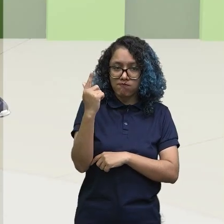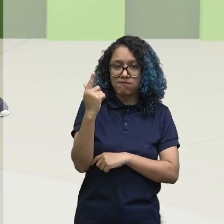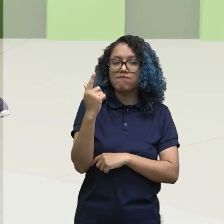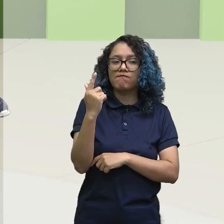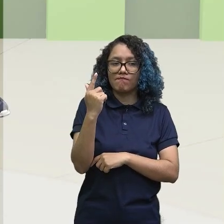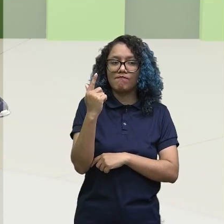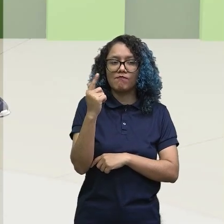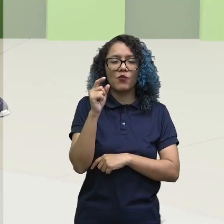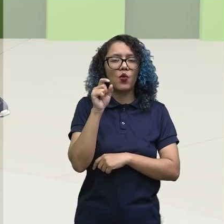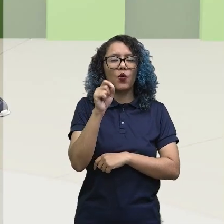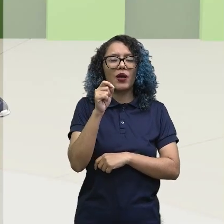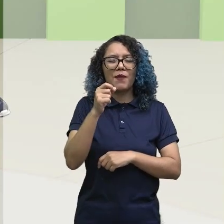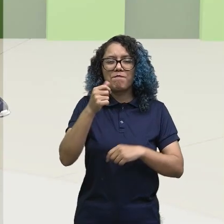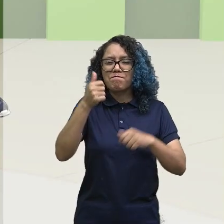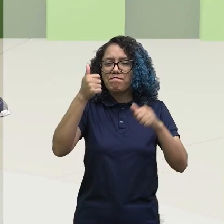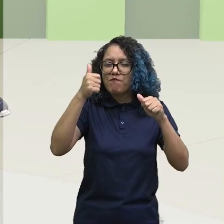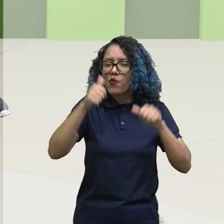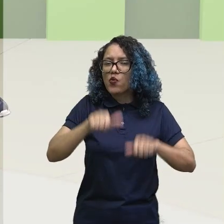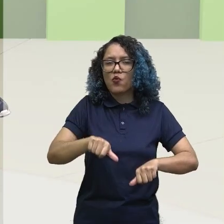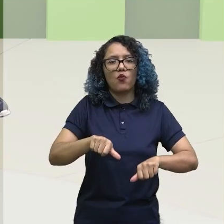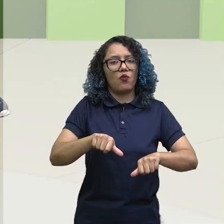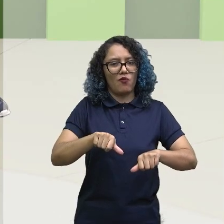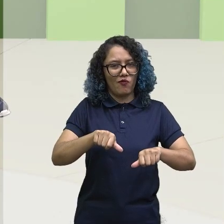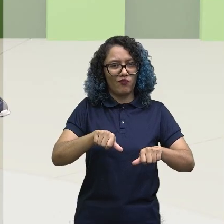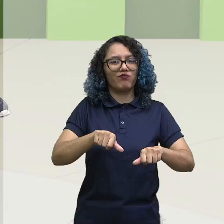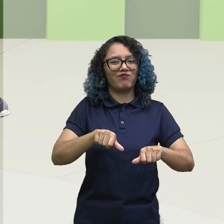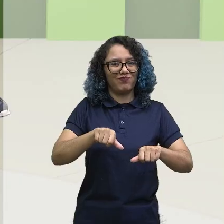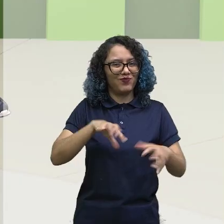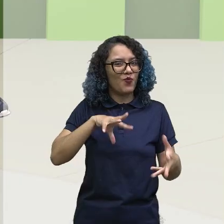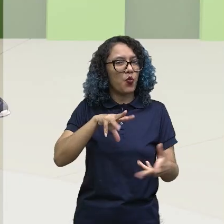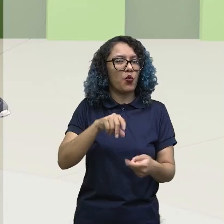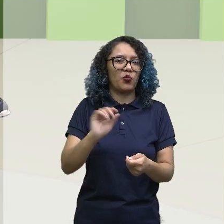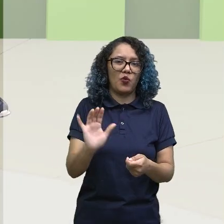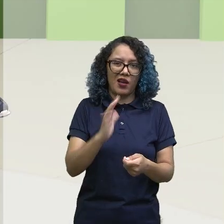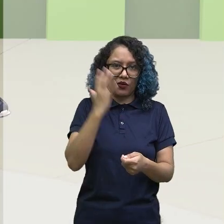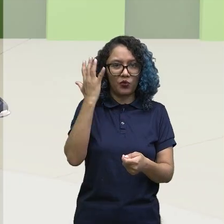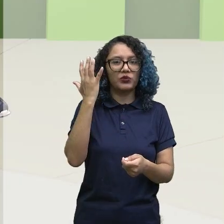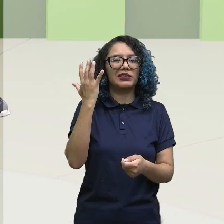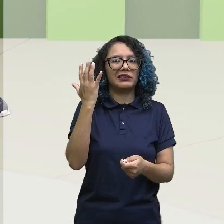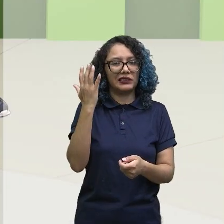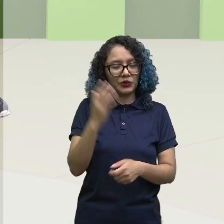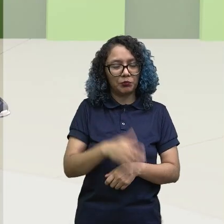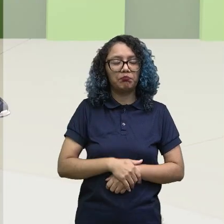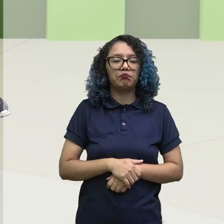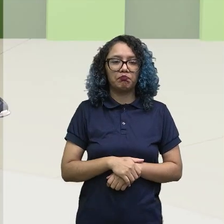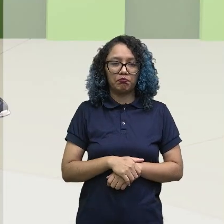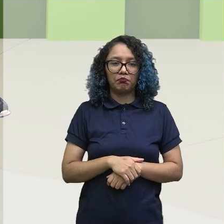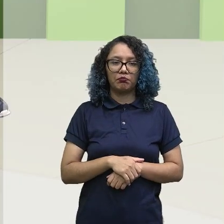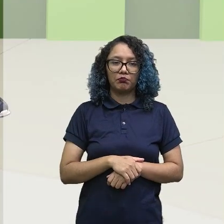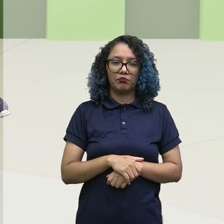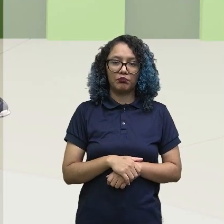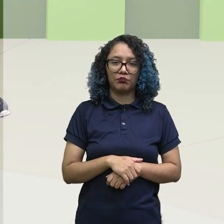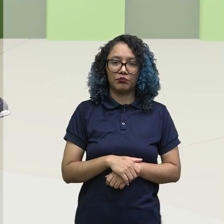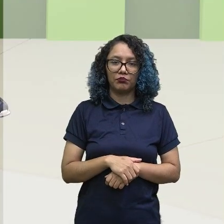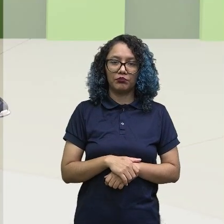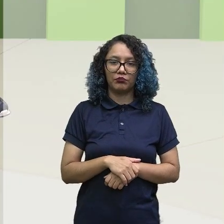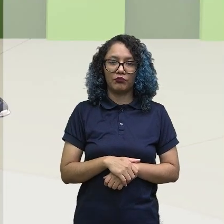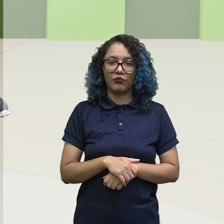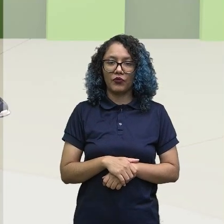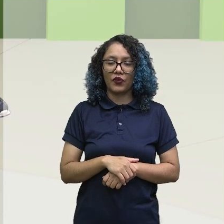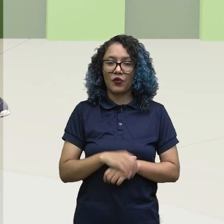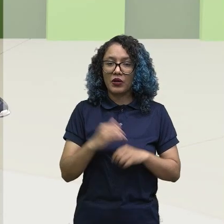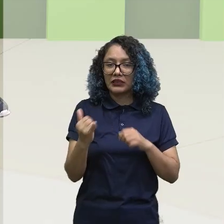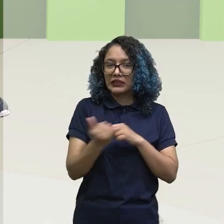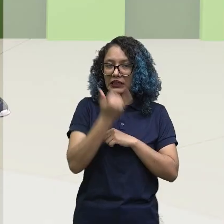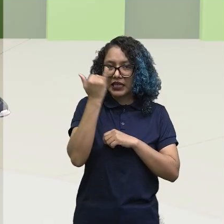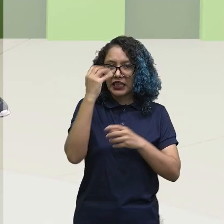e ele foi um dos piores do mundo. Note, aqui não é um acidente nuclear numa